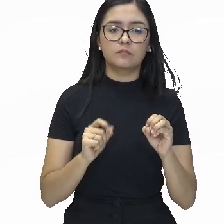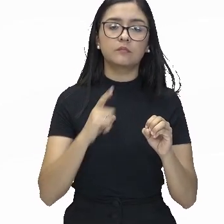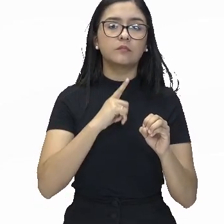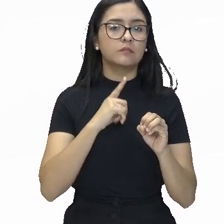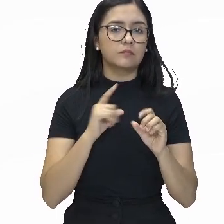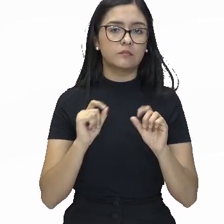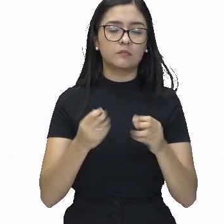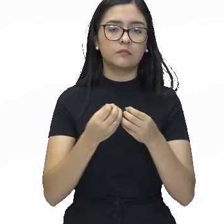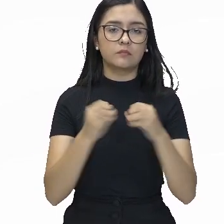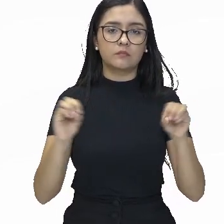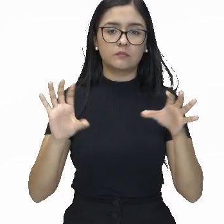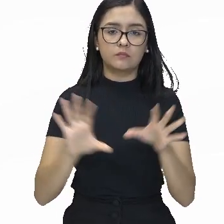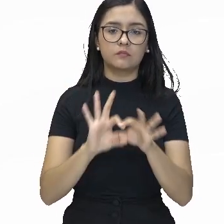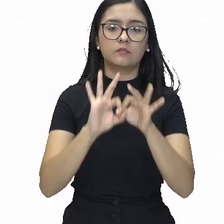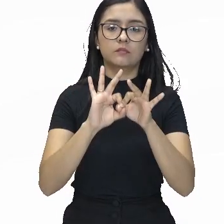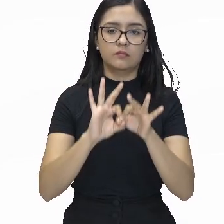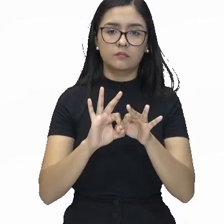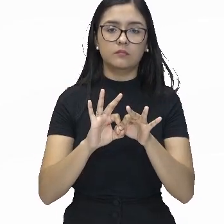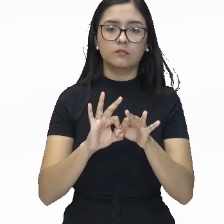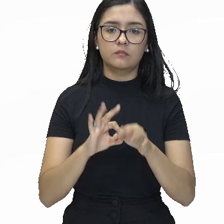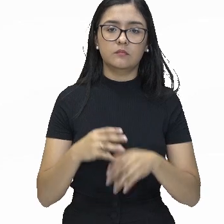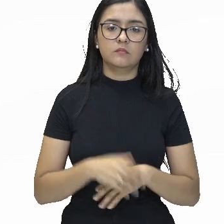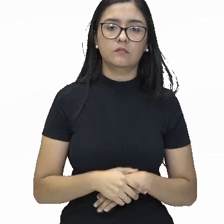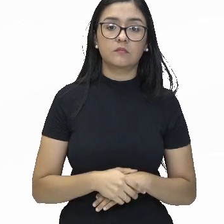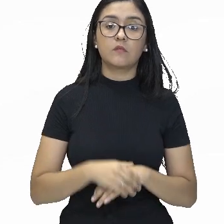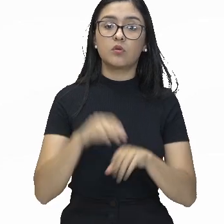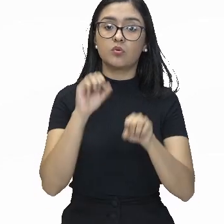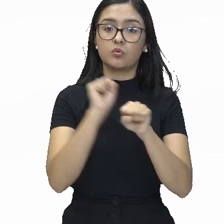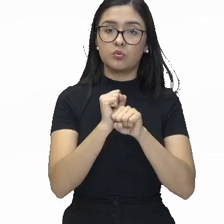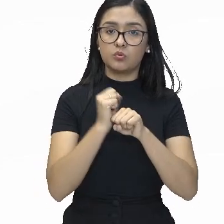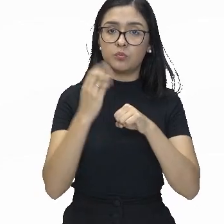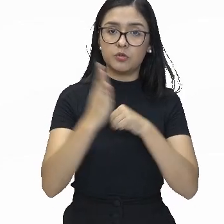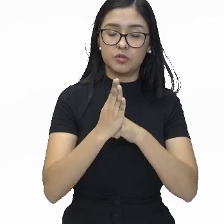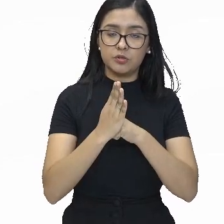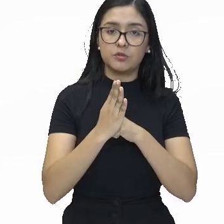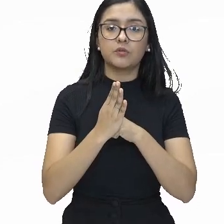temos subordinadas substantivas,